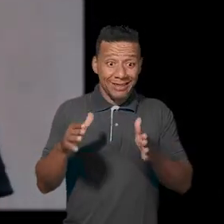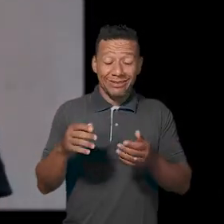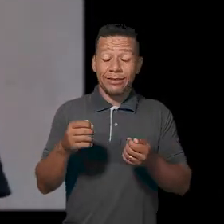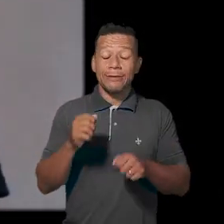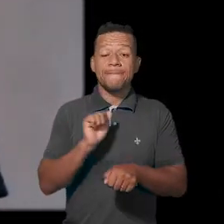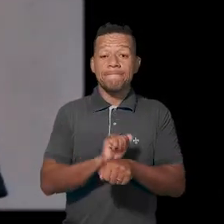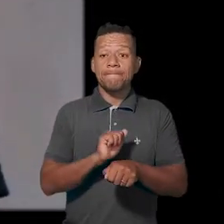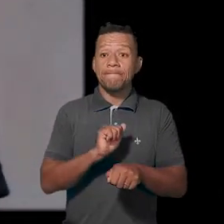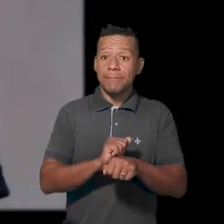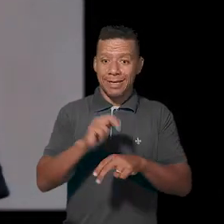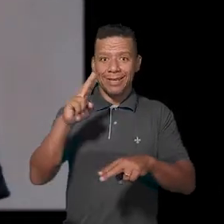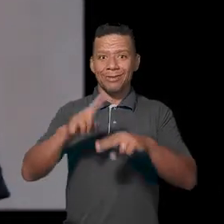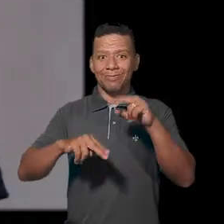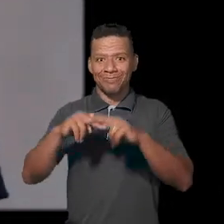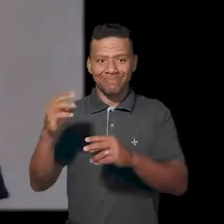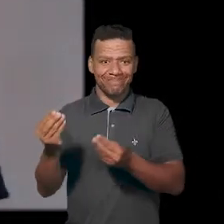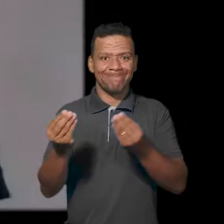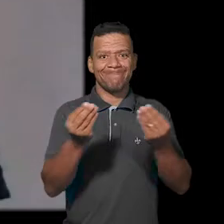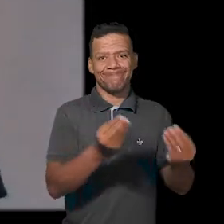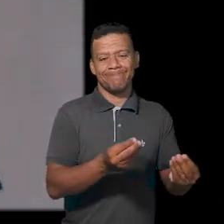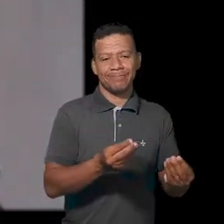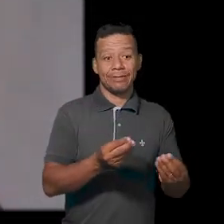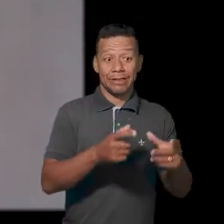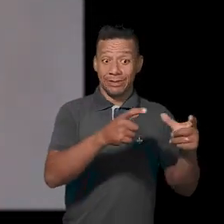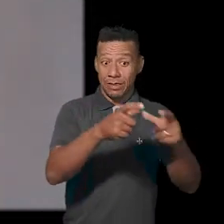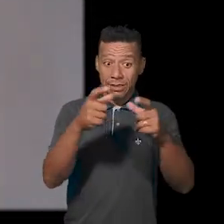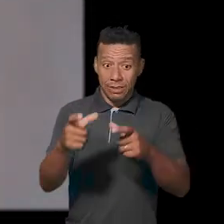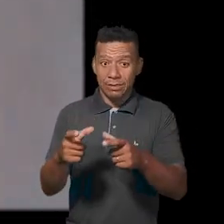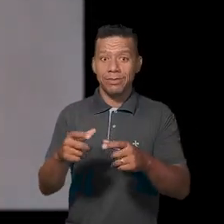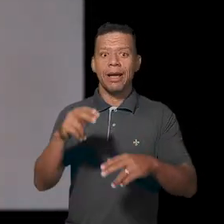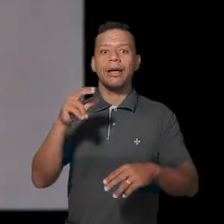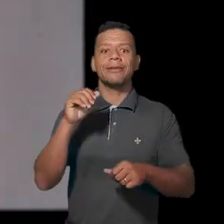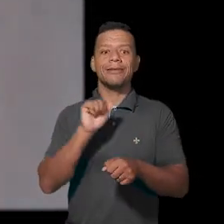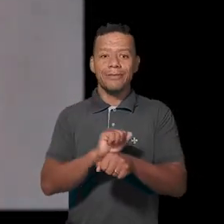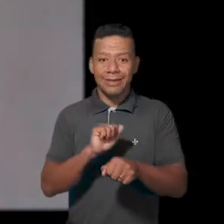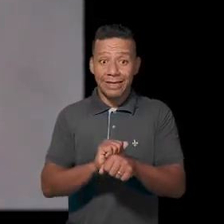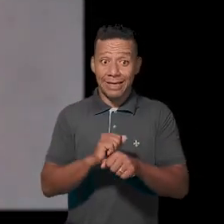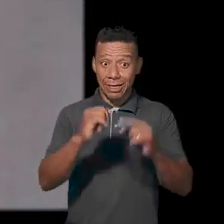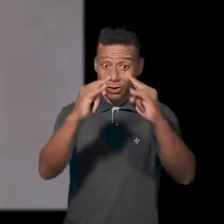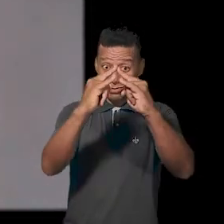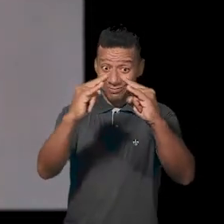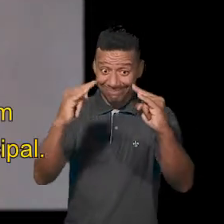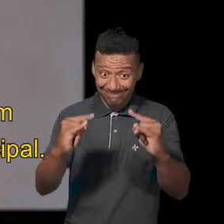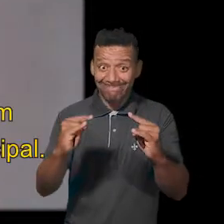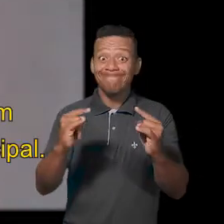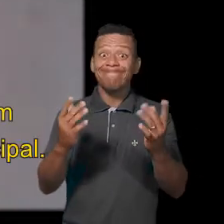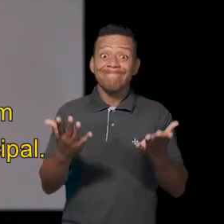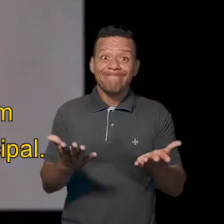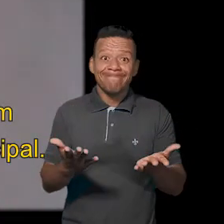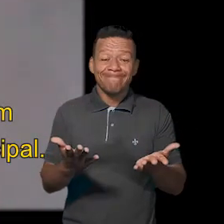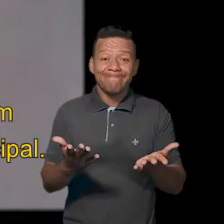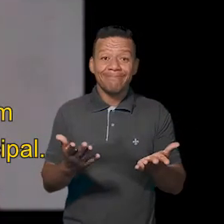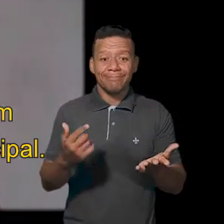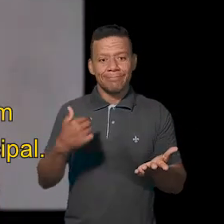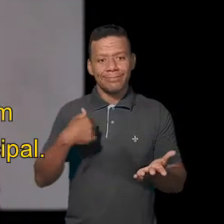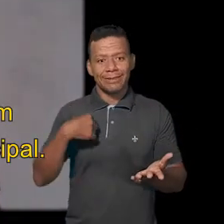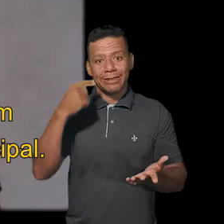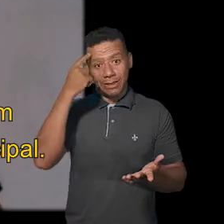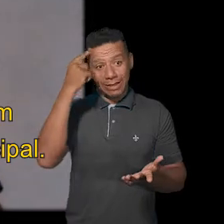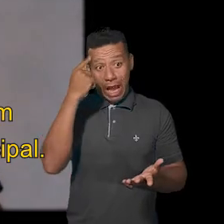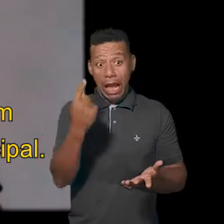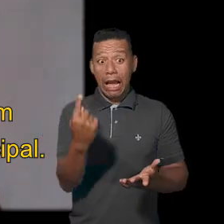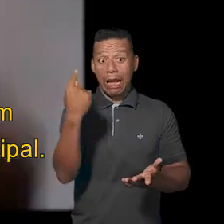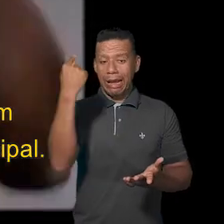chegar material, espaços físicos esperando receber uma lona de circo, e que o antigo